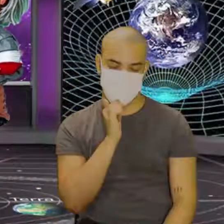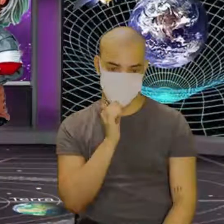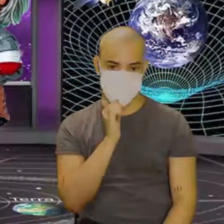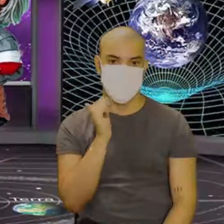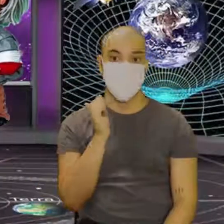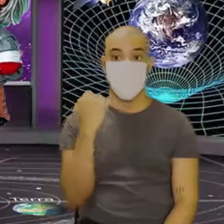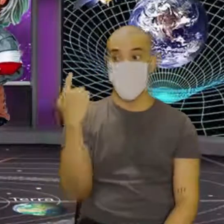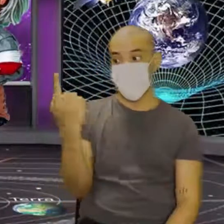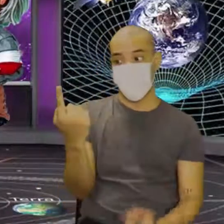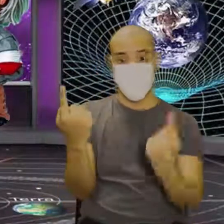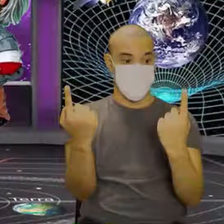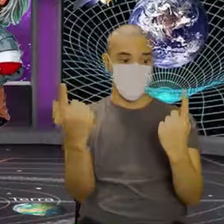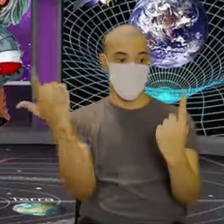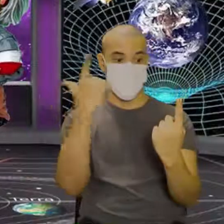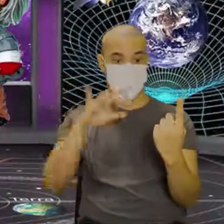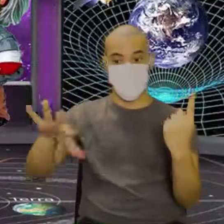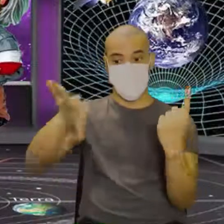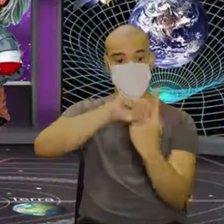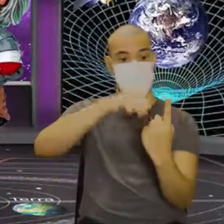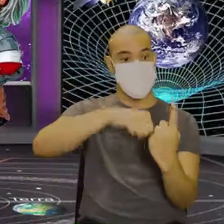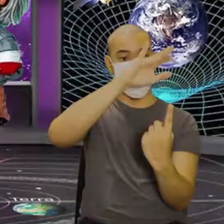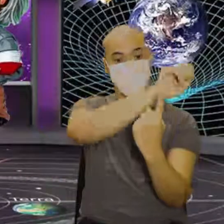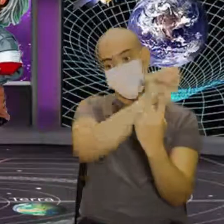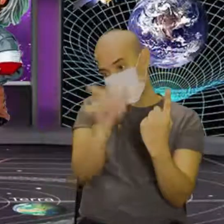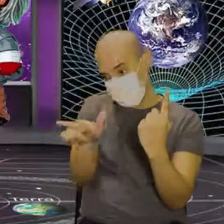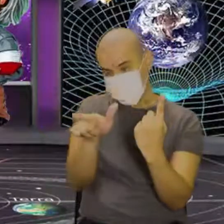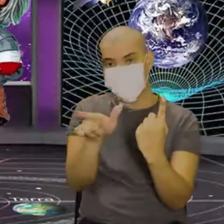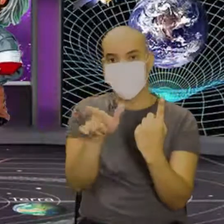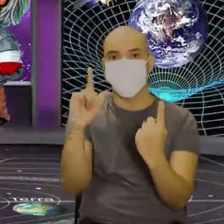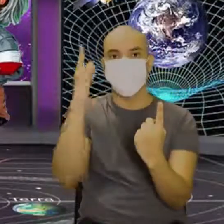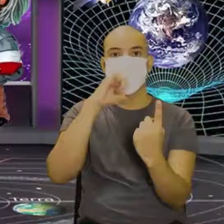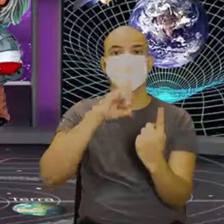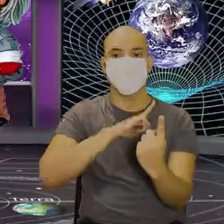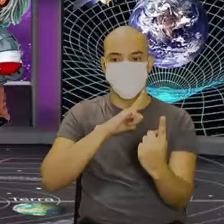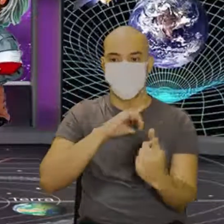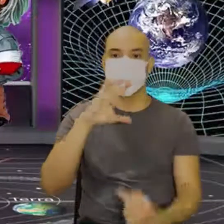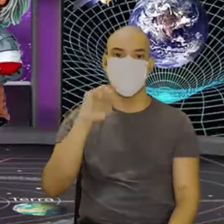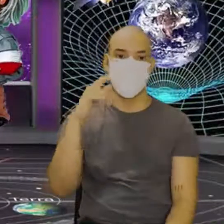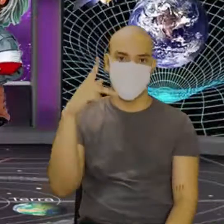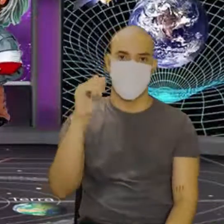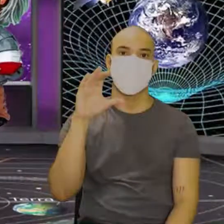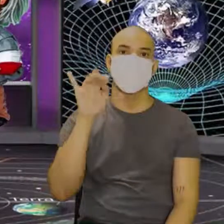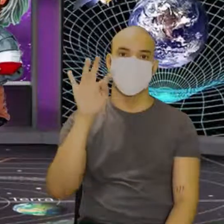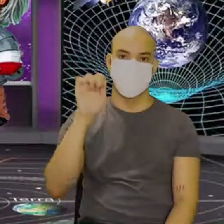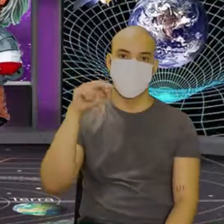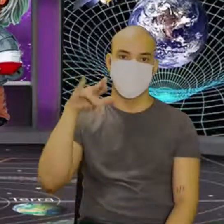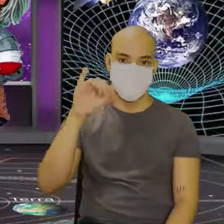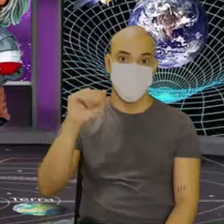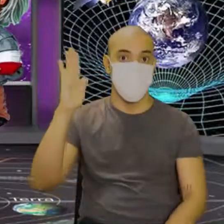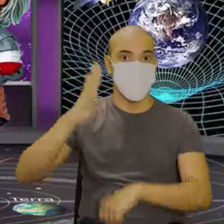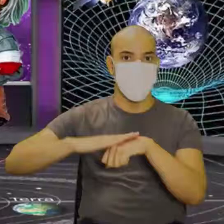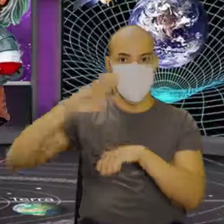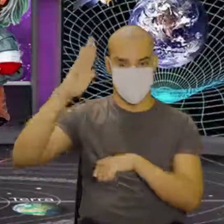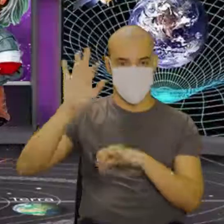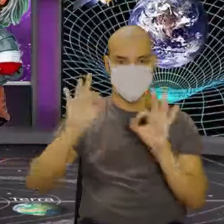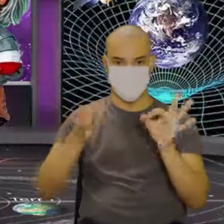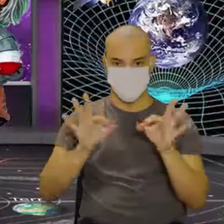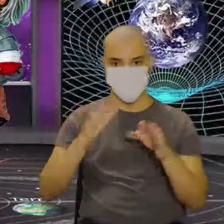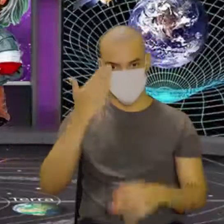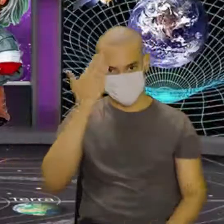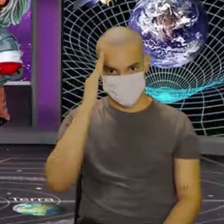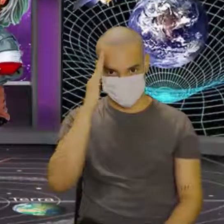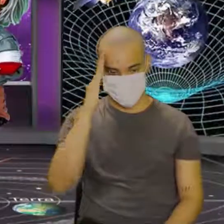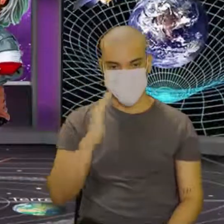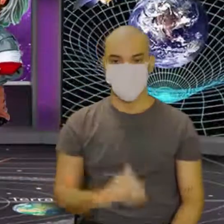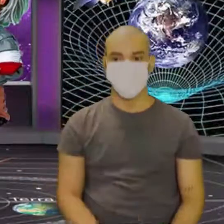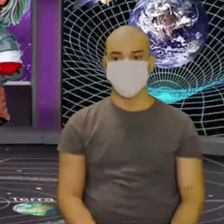e um deles conseguir armazenar mais carga que o outro, ele vai dizer que tem uma capacitância maior, certo? Entendido